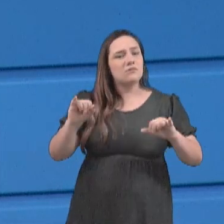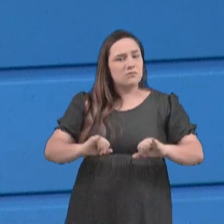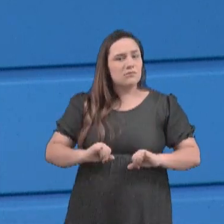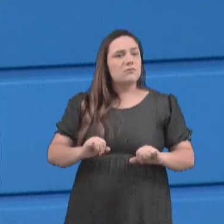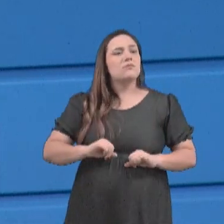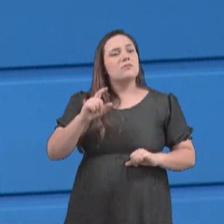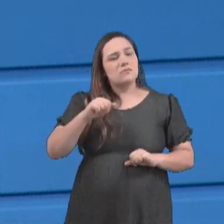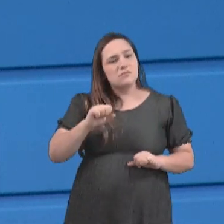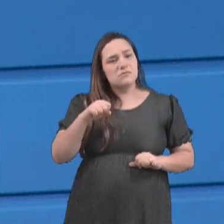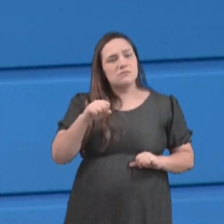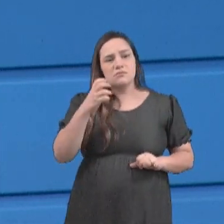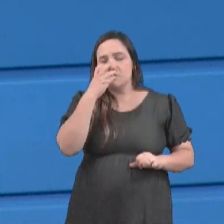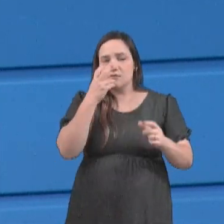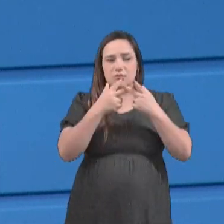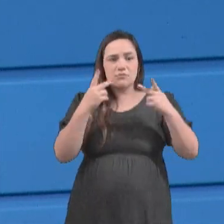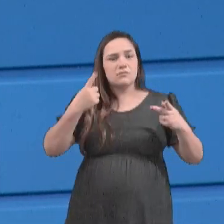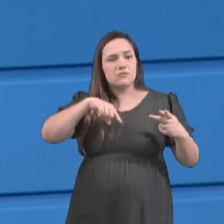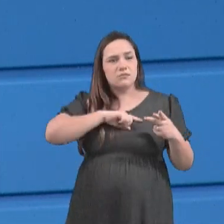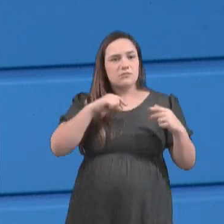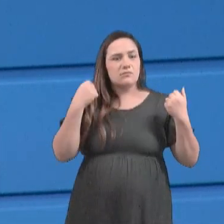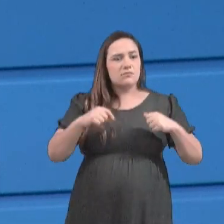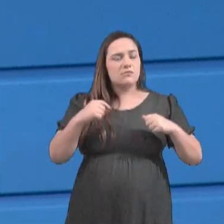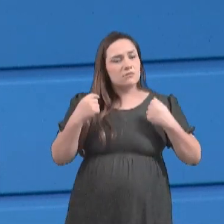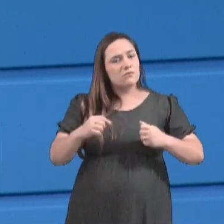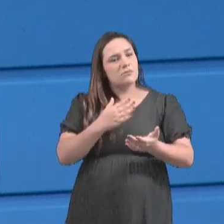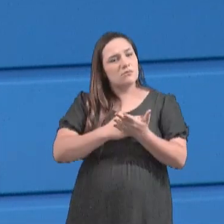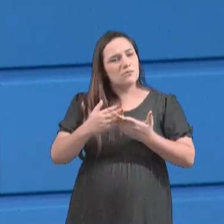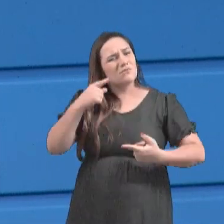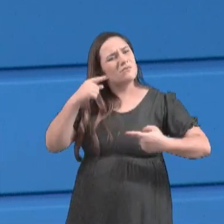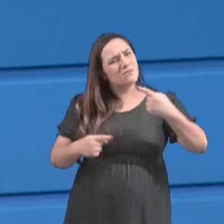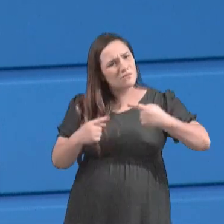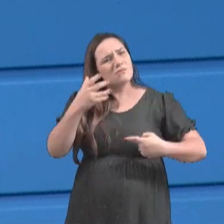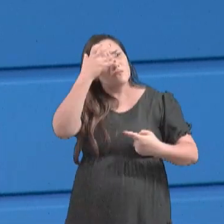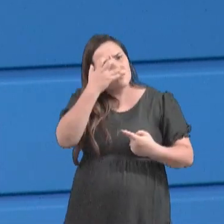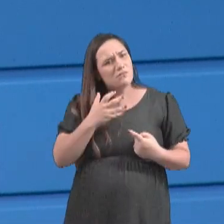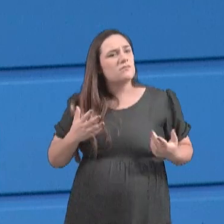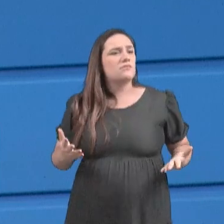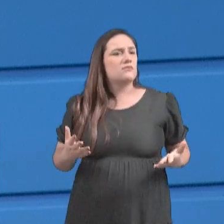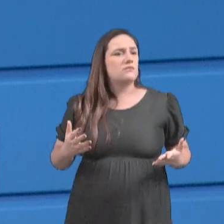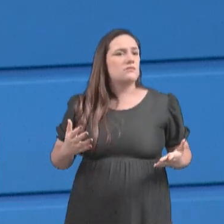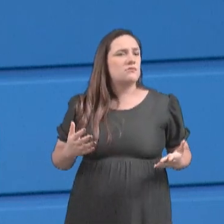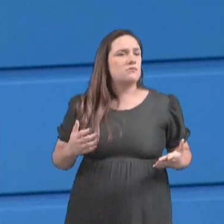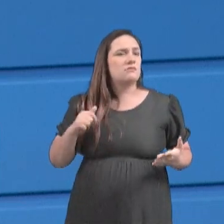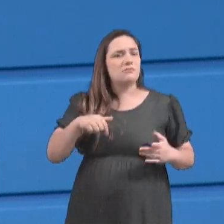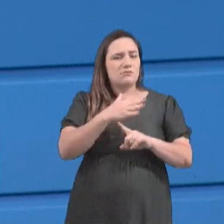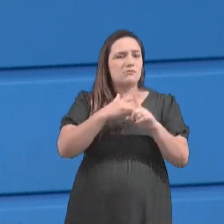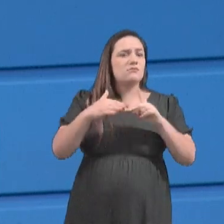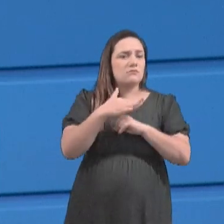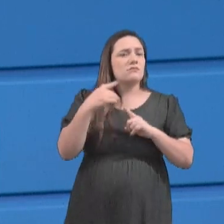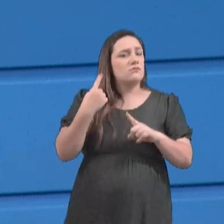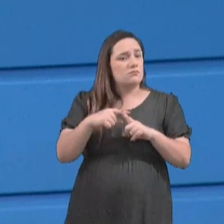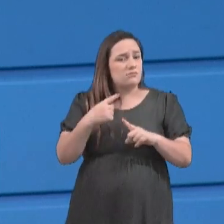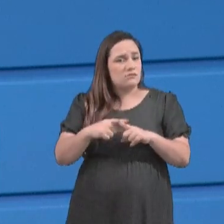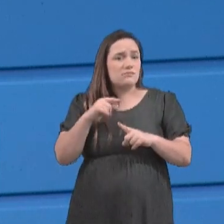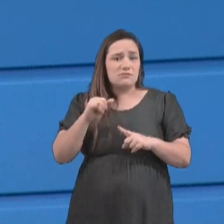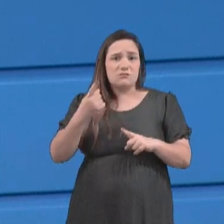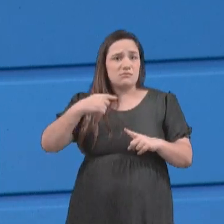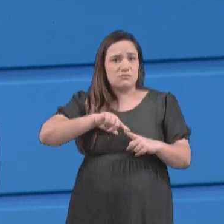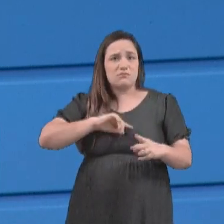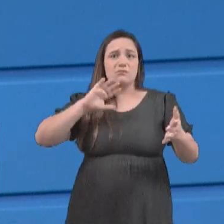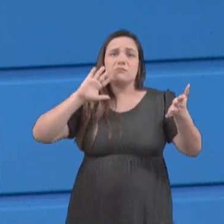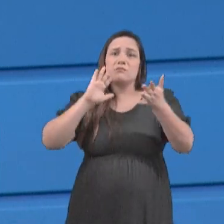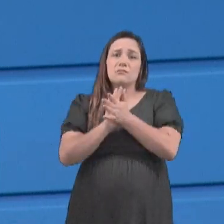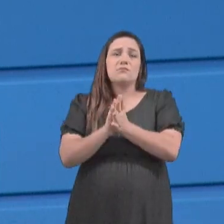animais. E nós precisamos começar a fazer uma discussão muito séria sobre o meio ambiente, porque na medida em que a gente